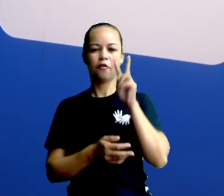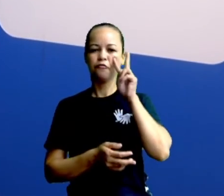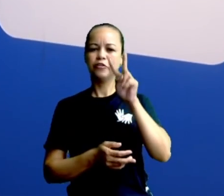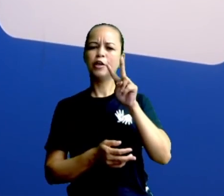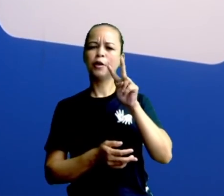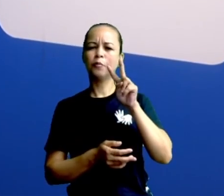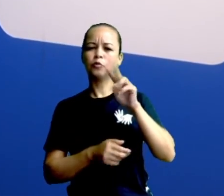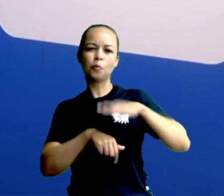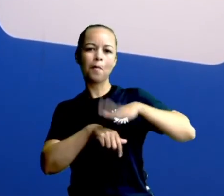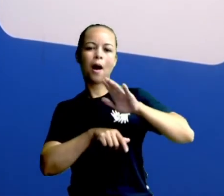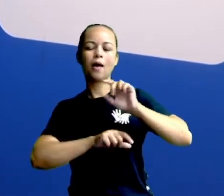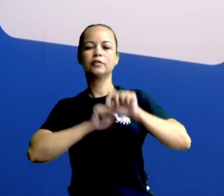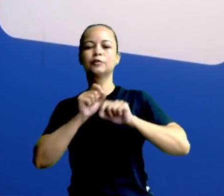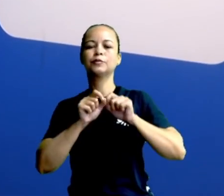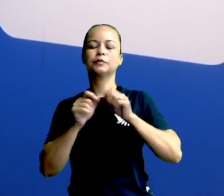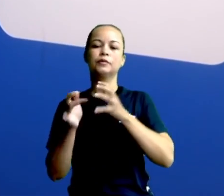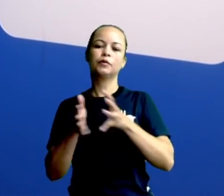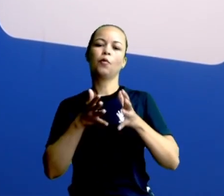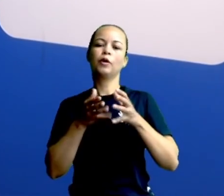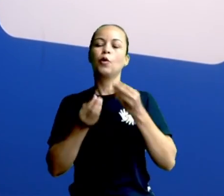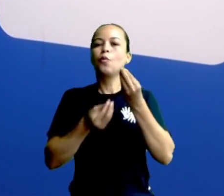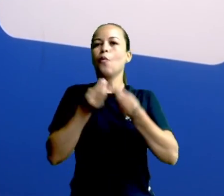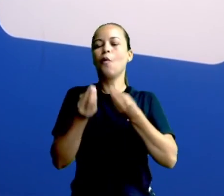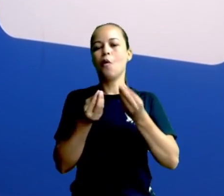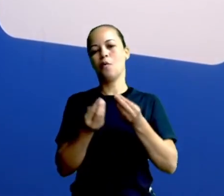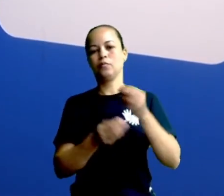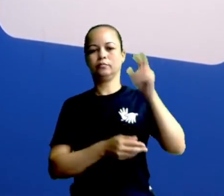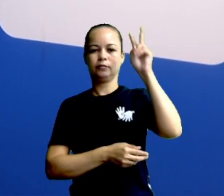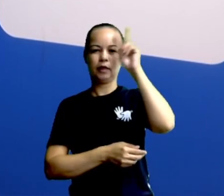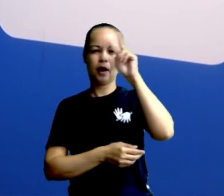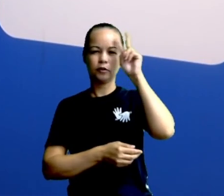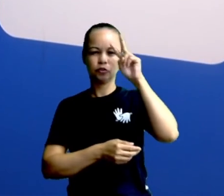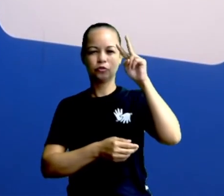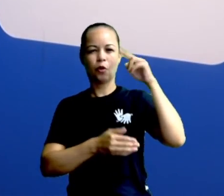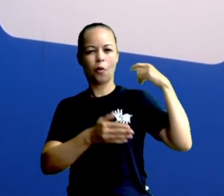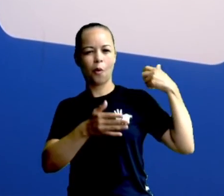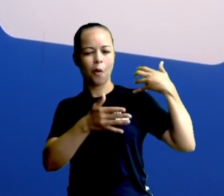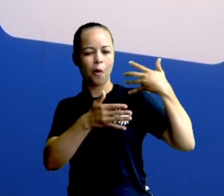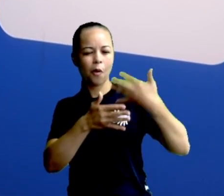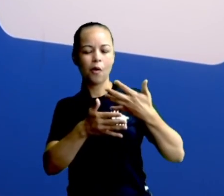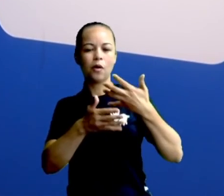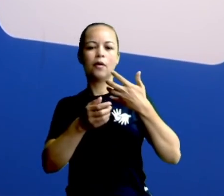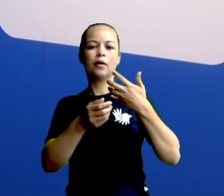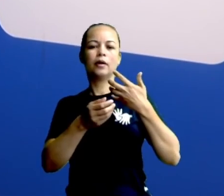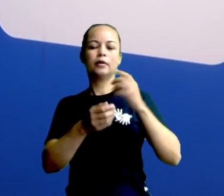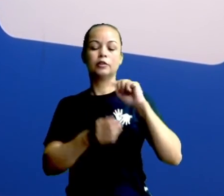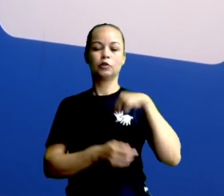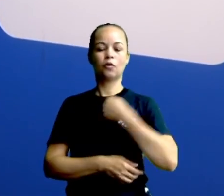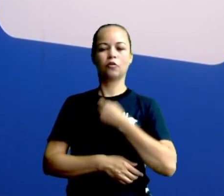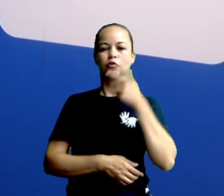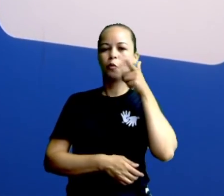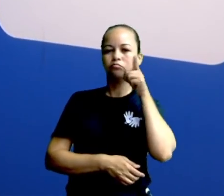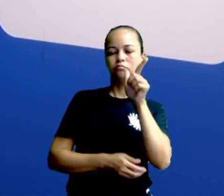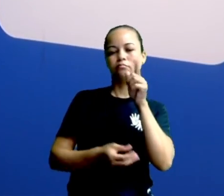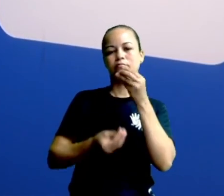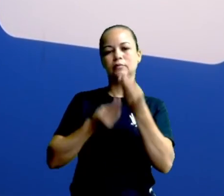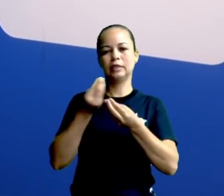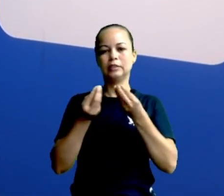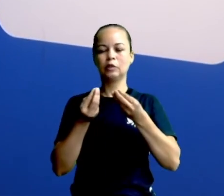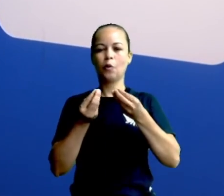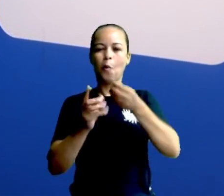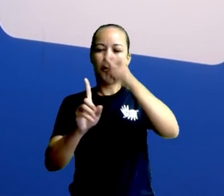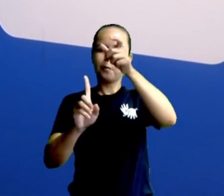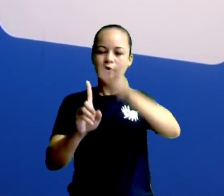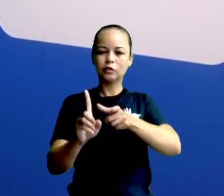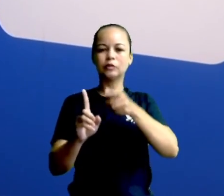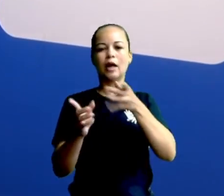mais sobre como, a partir da história, a gente consegue captar um personagem histórico,